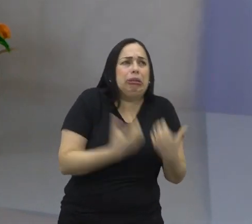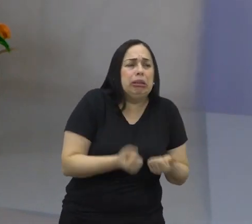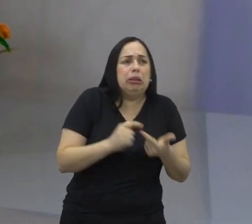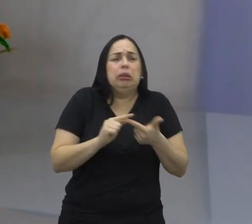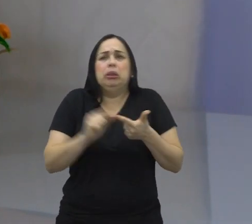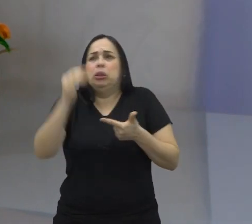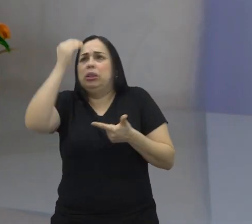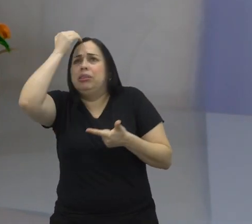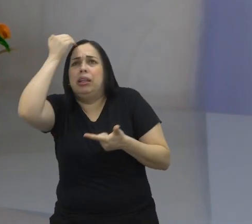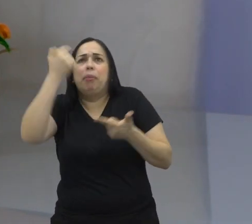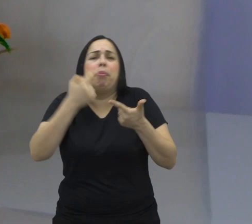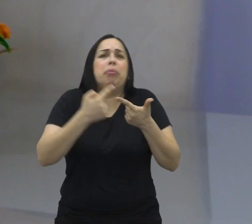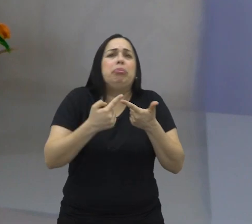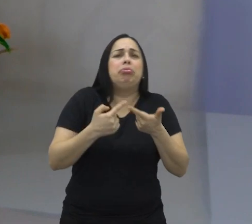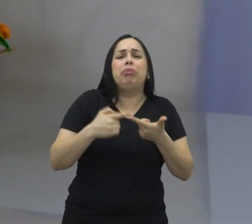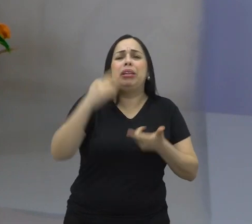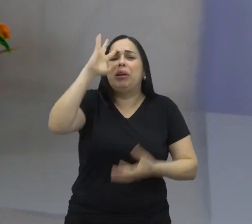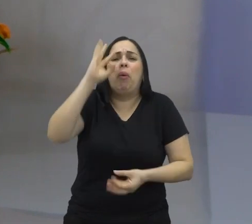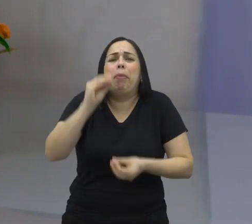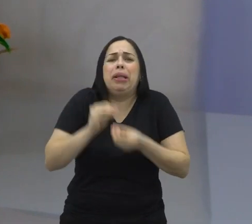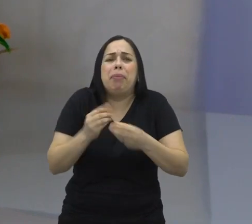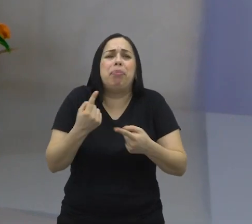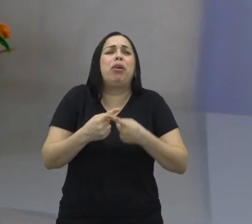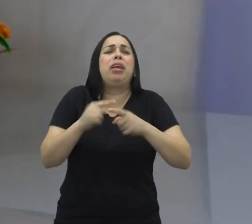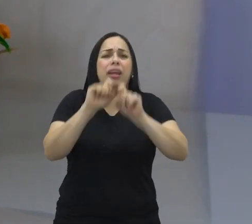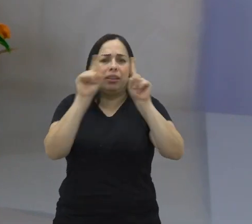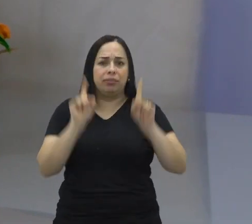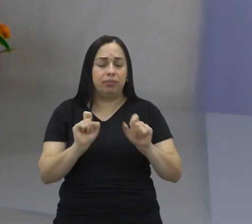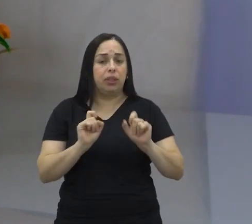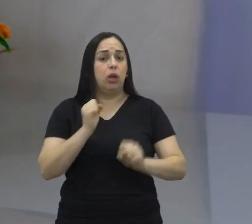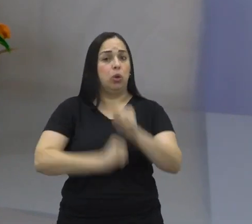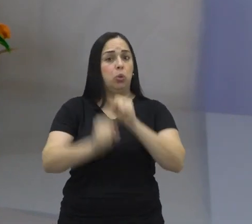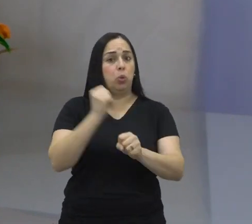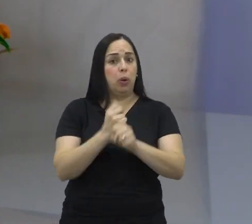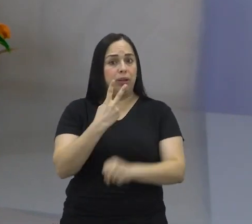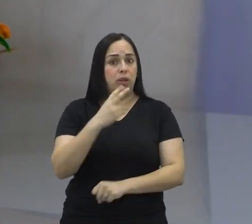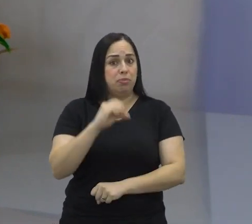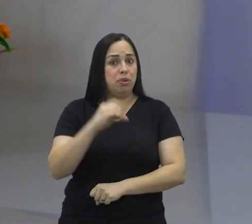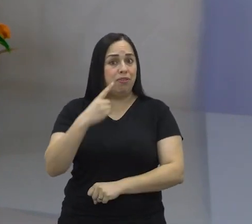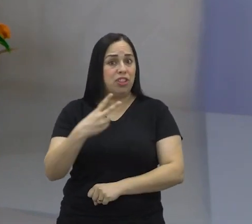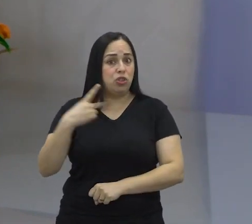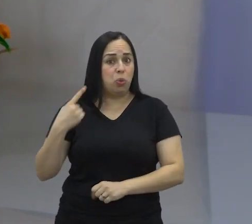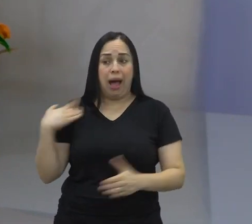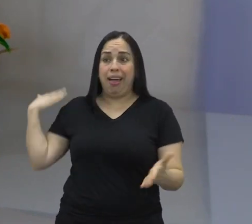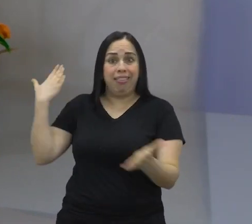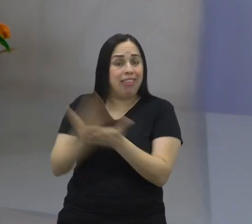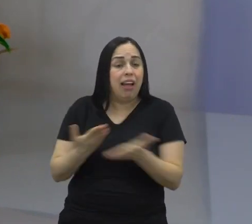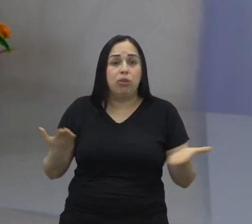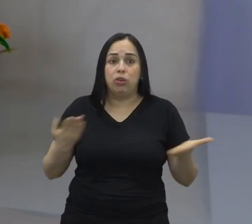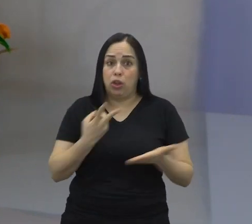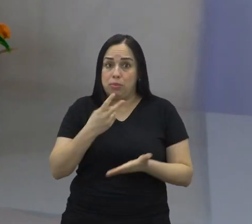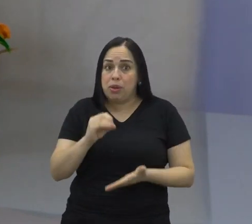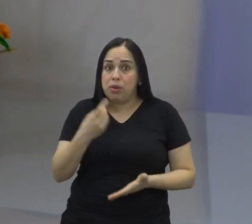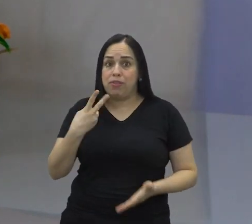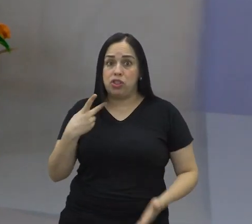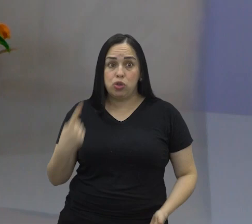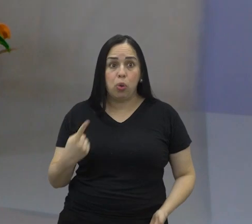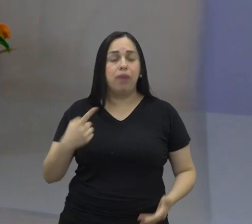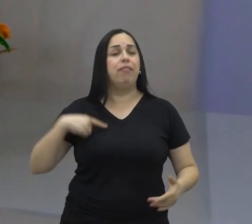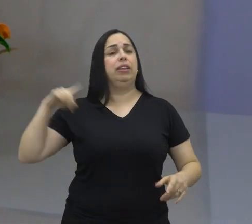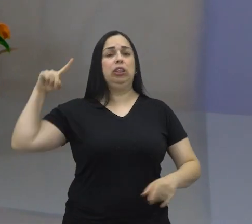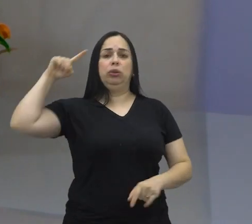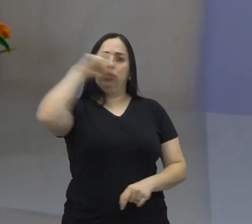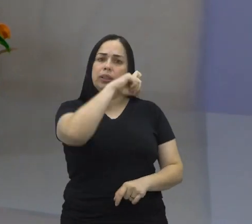da culpa, do entender. Então, assim, no início, até final de 2021, não foi fácil, né? Porque o